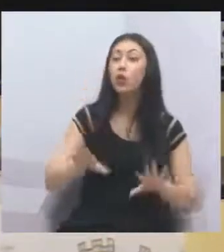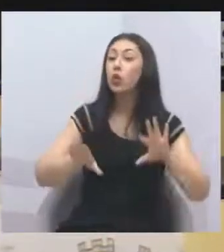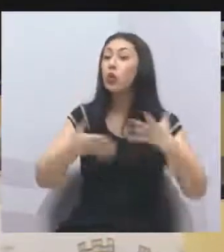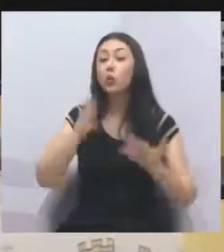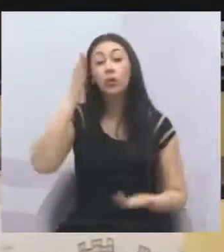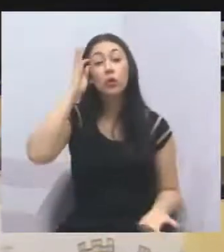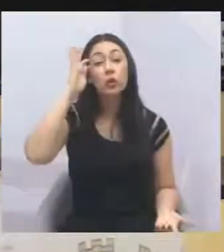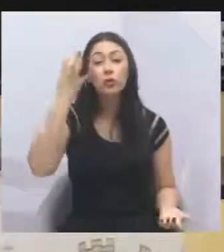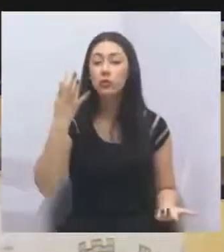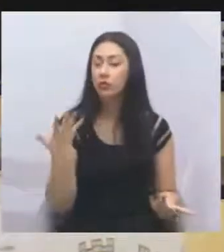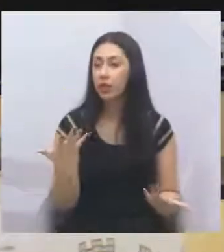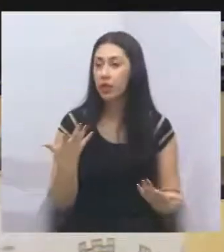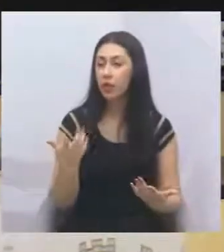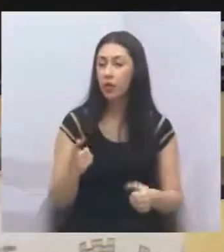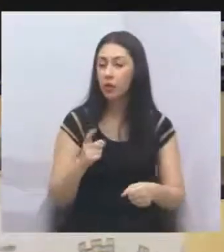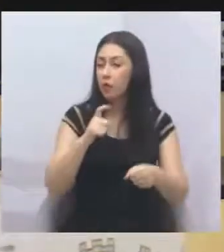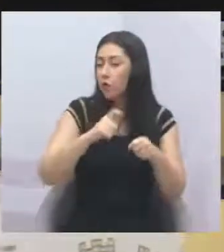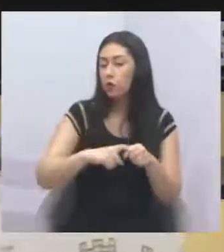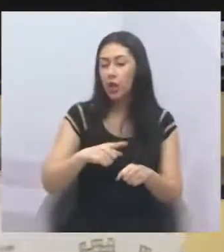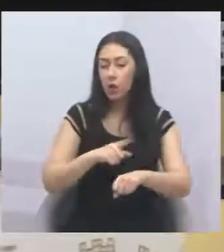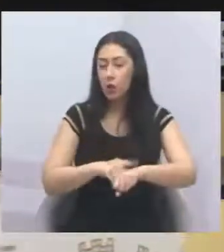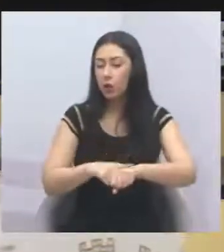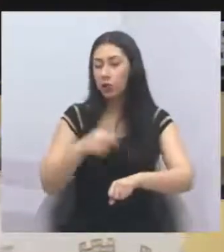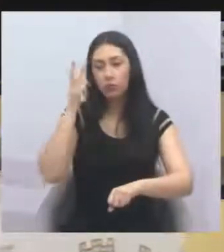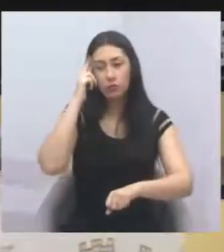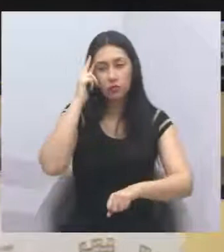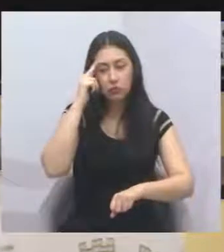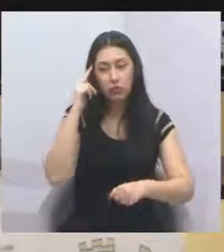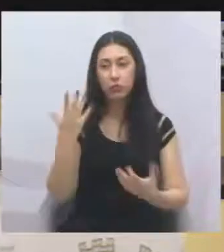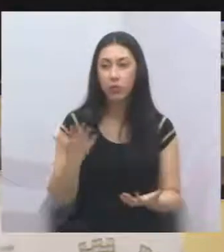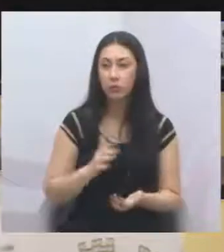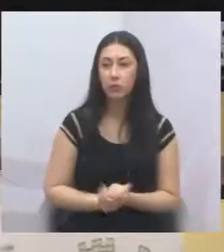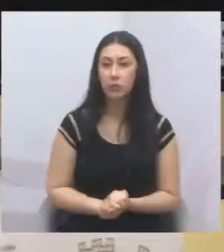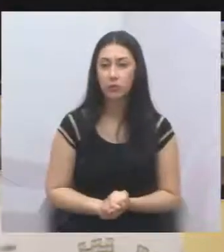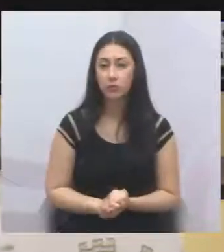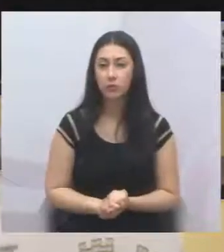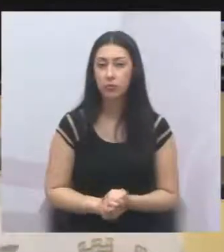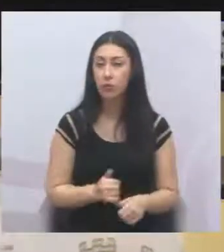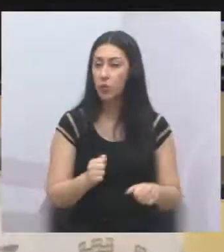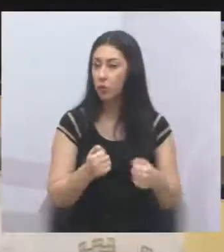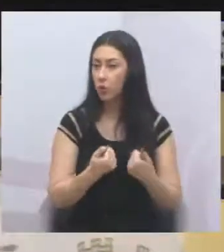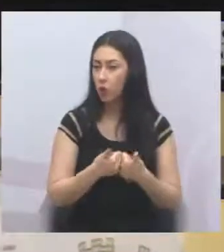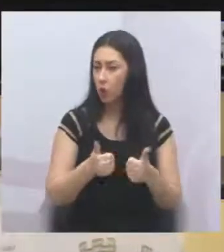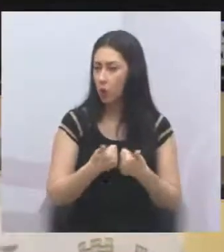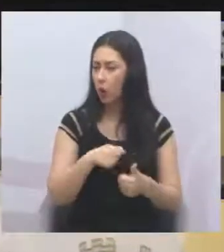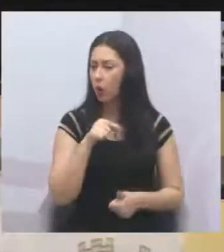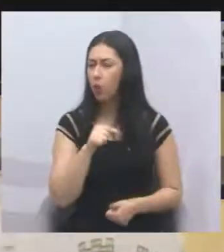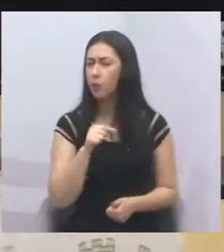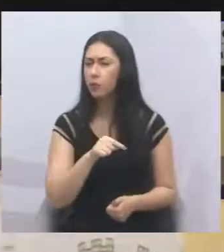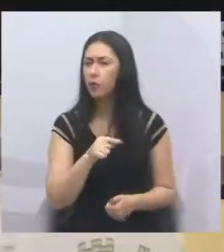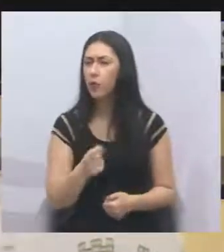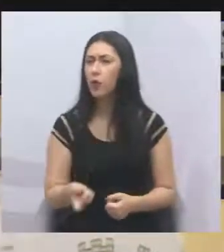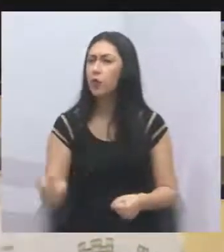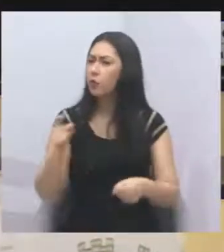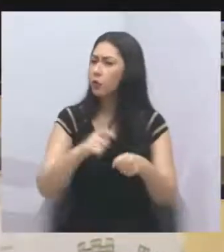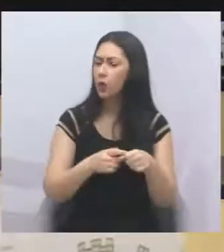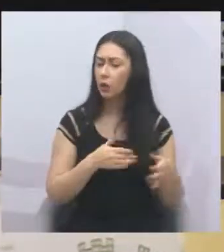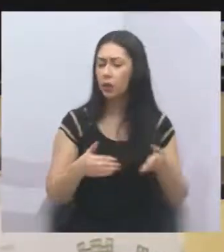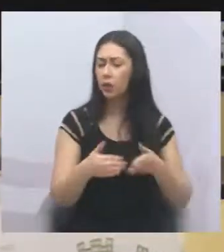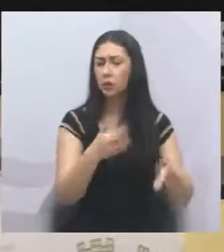prevista para a volta do itinerário e dos horários dessa linha? Essa linha irá voltar a passar frente ao